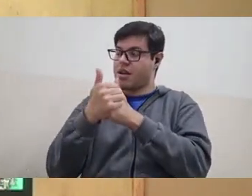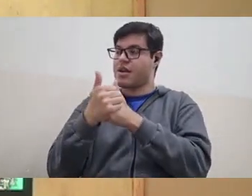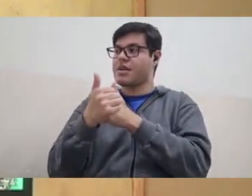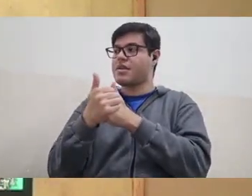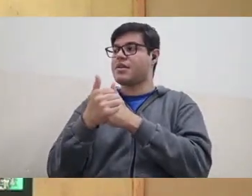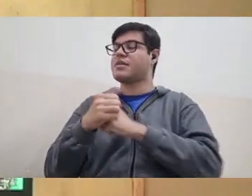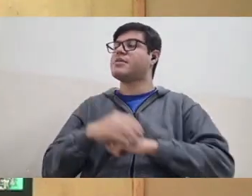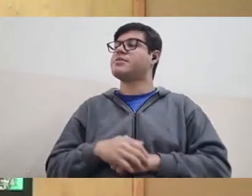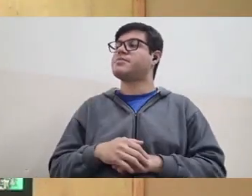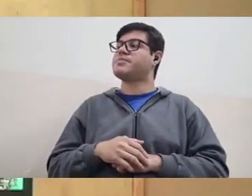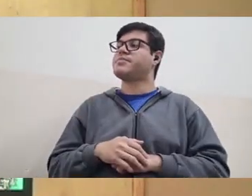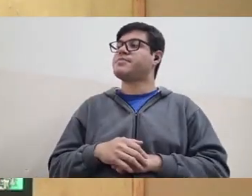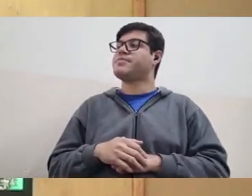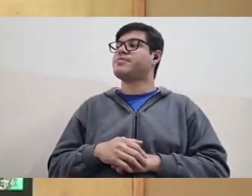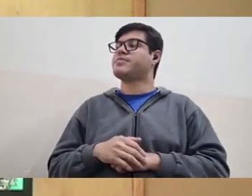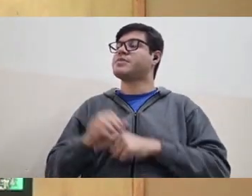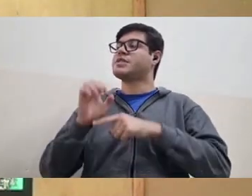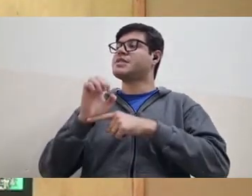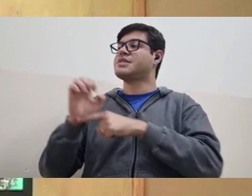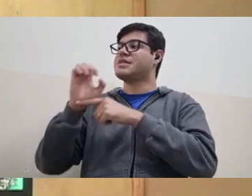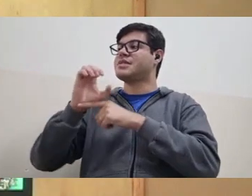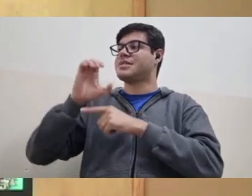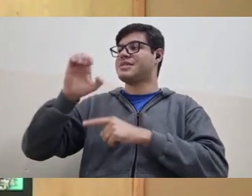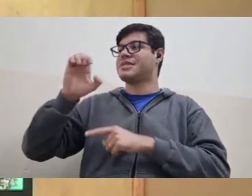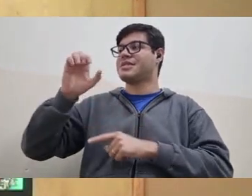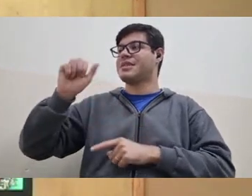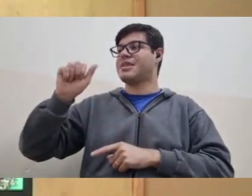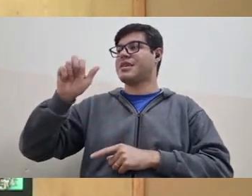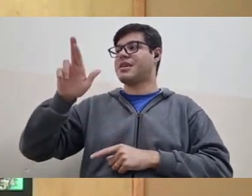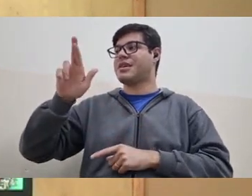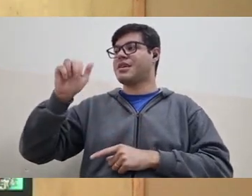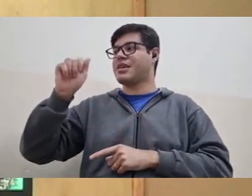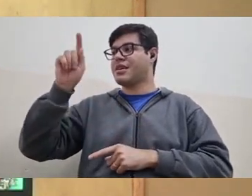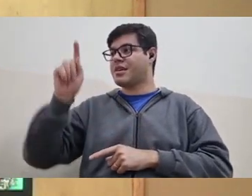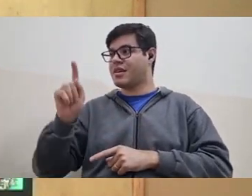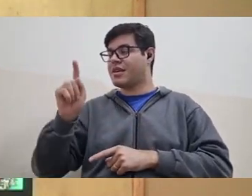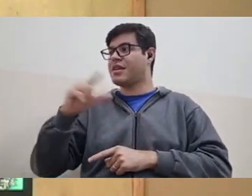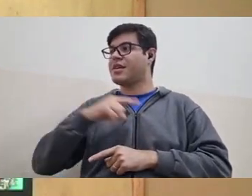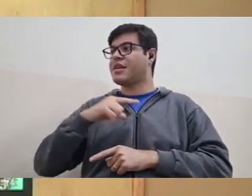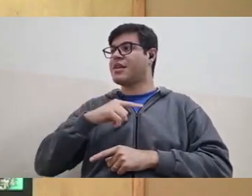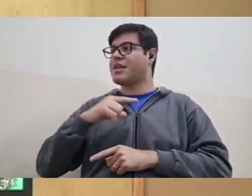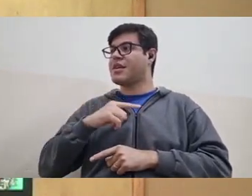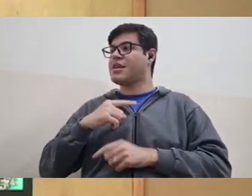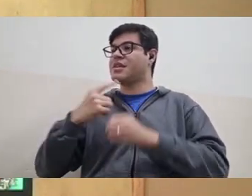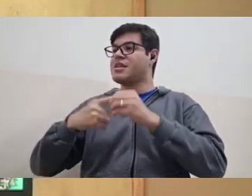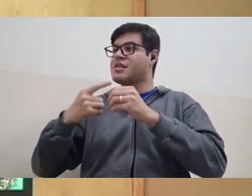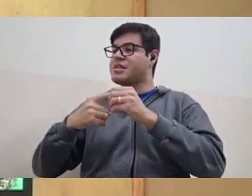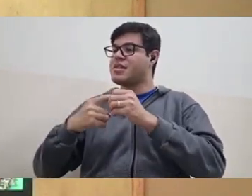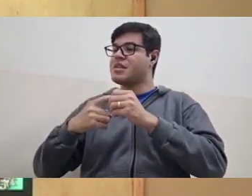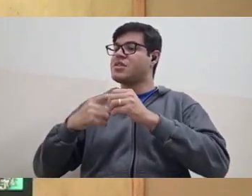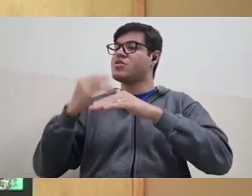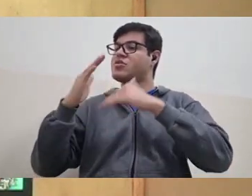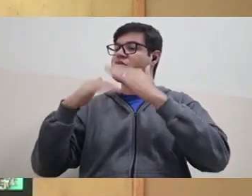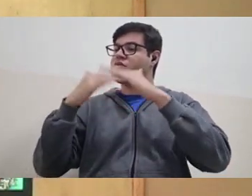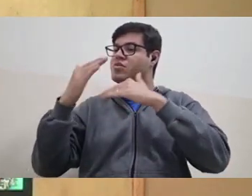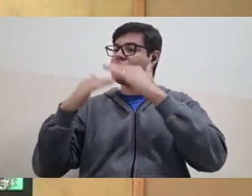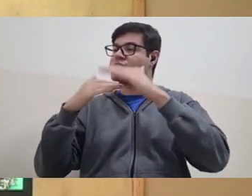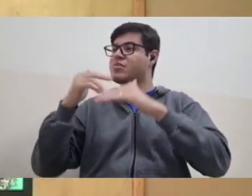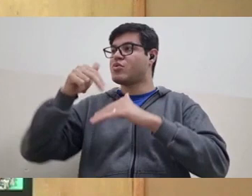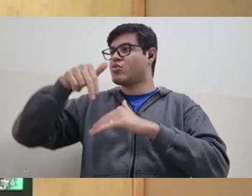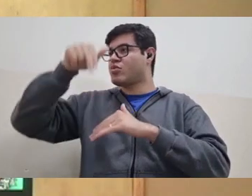Ceará, que é a primeira cidade em desenvolvimento do Nordeste, não é do Brasil, do